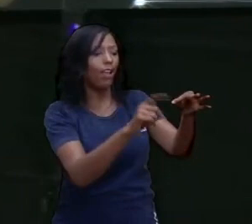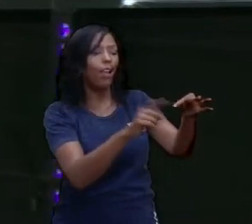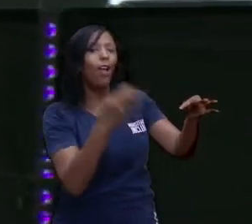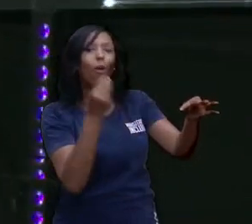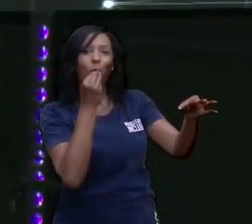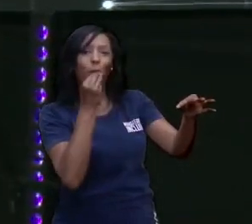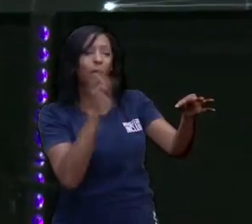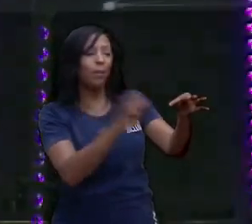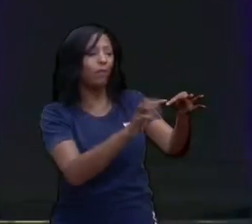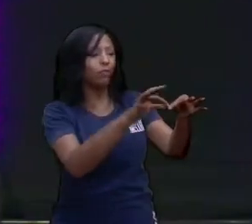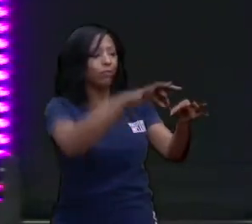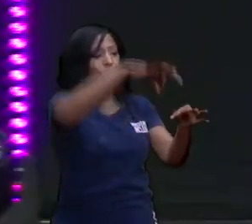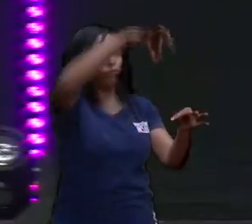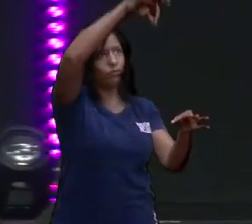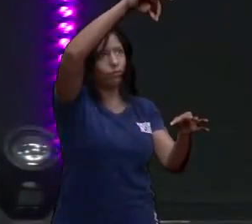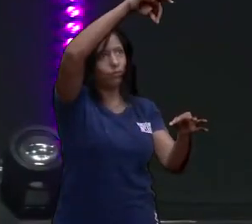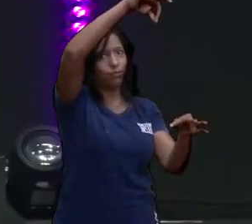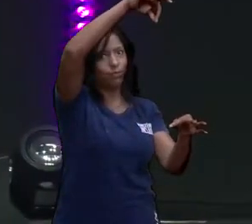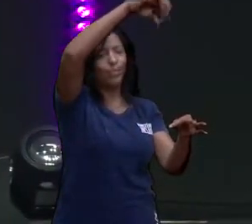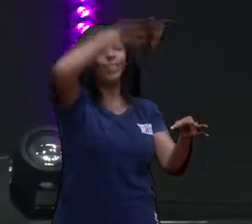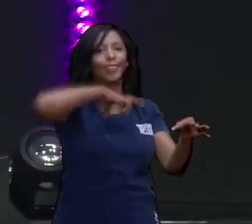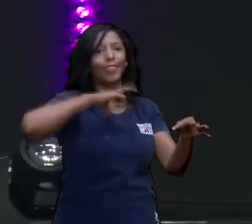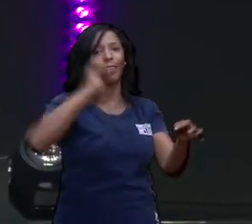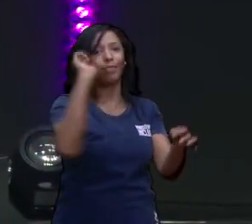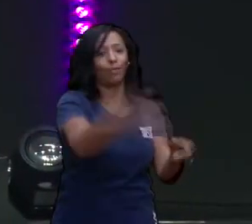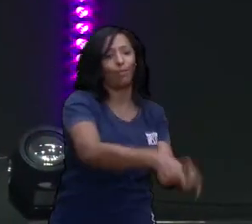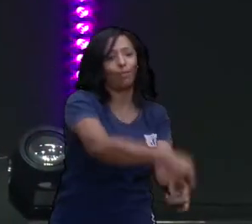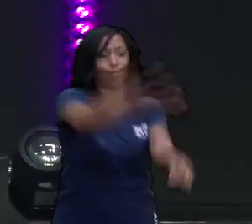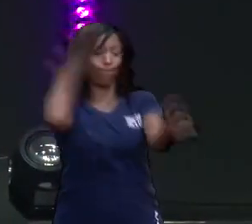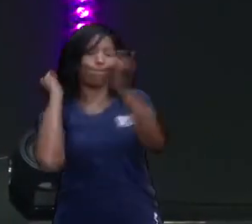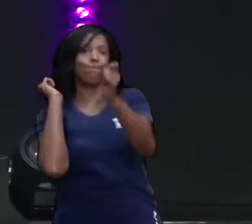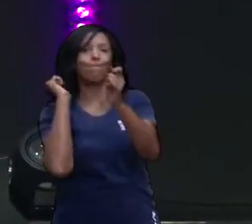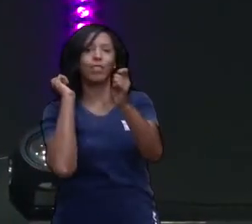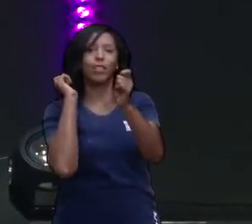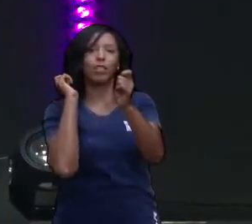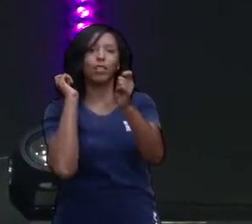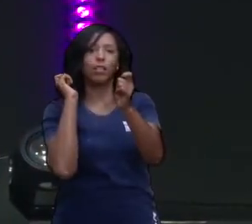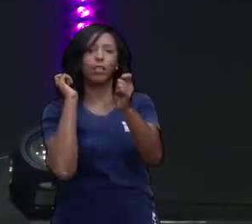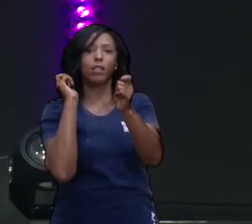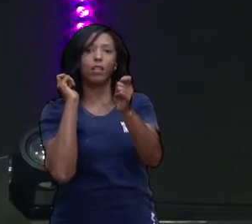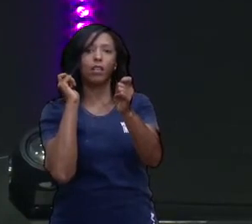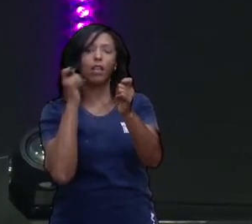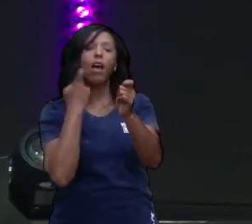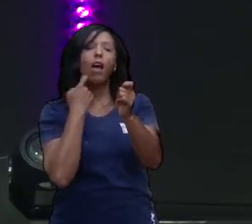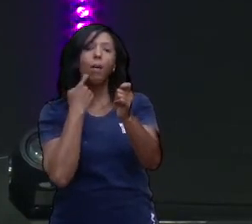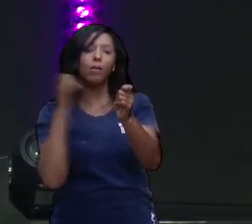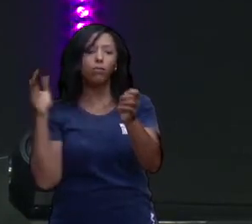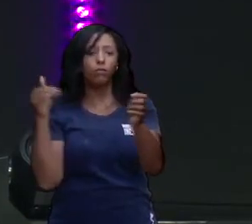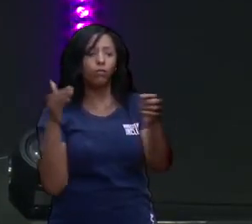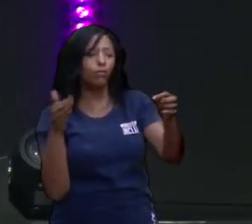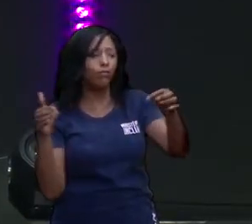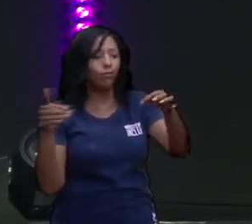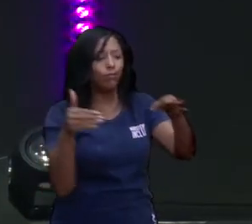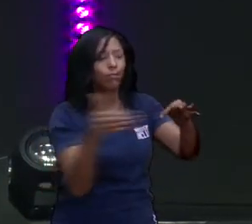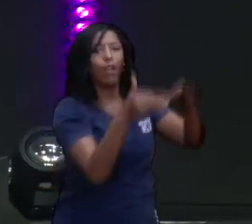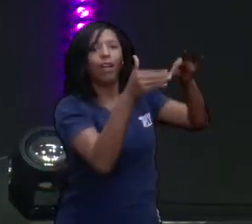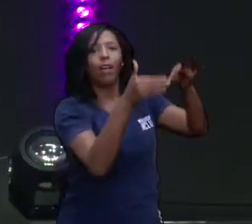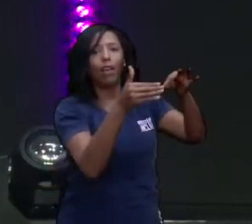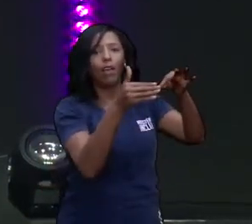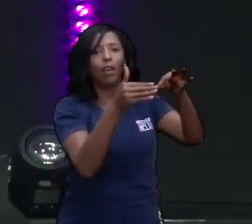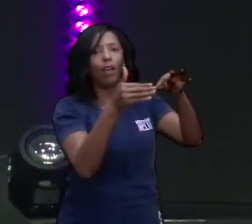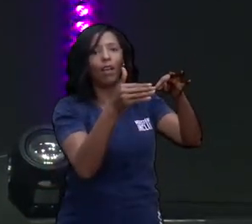eu e ele então vai saciar um desejo e ele morre e é o que acontece com a